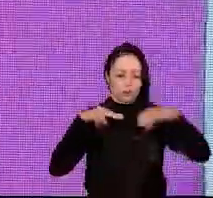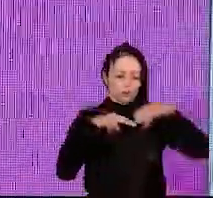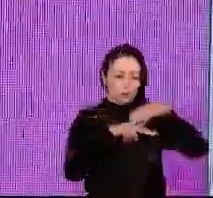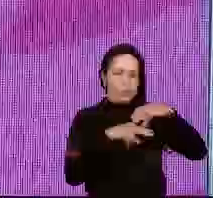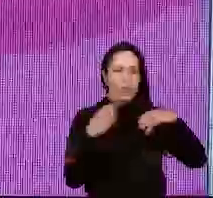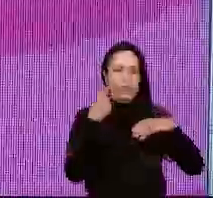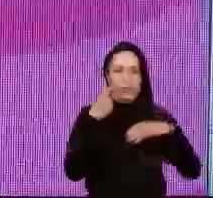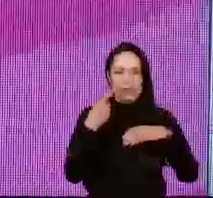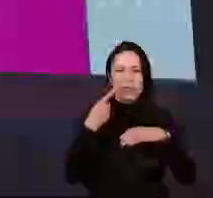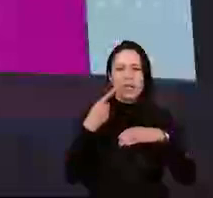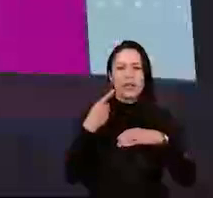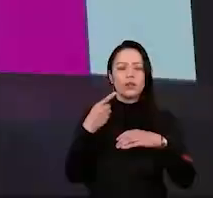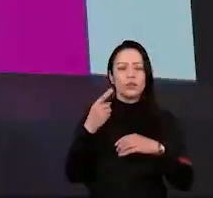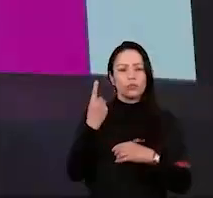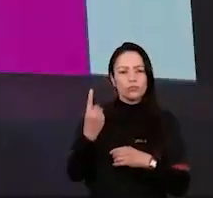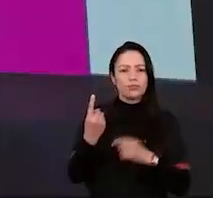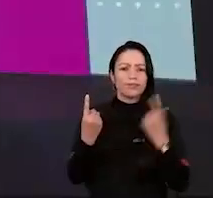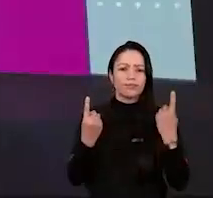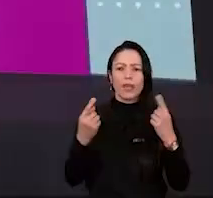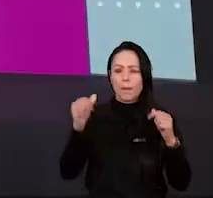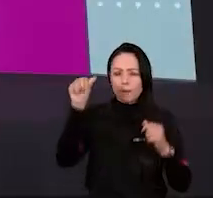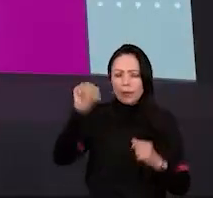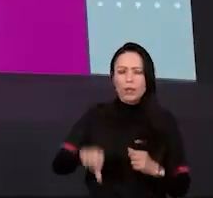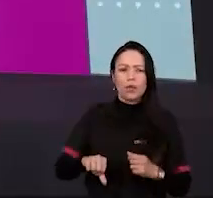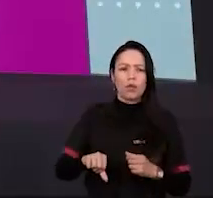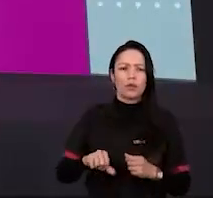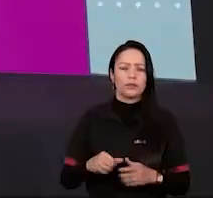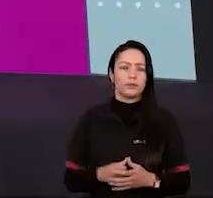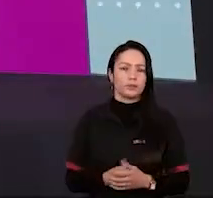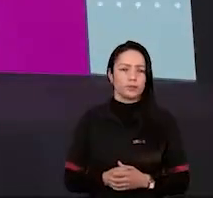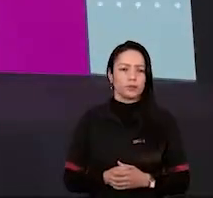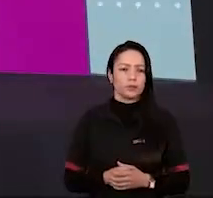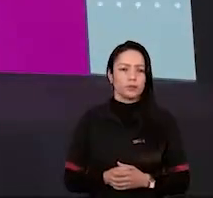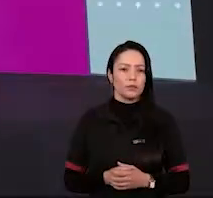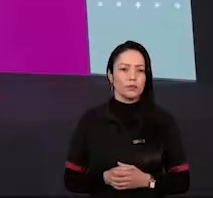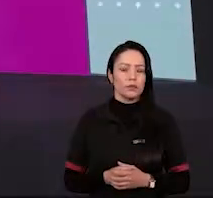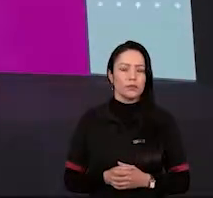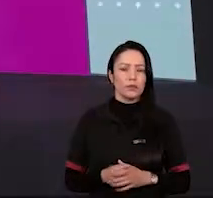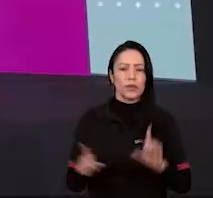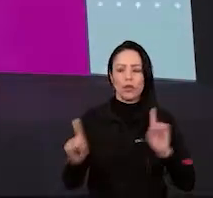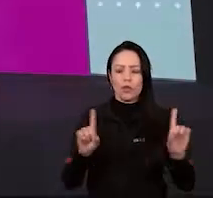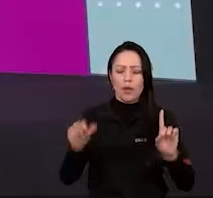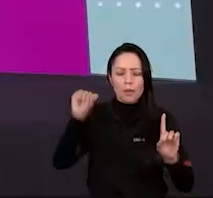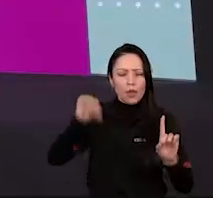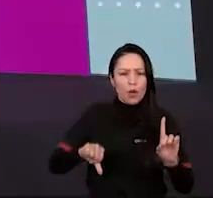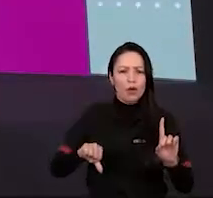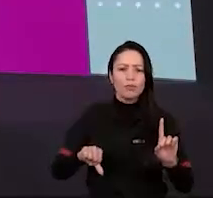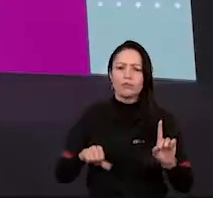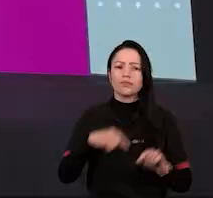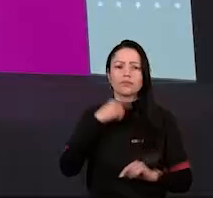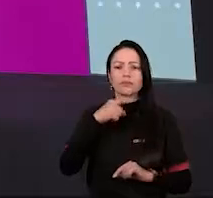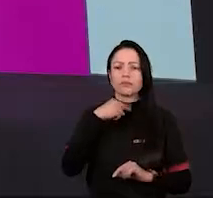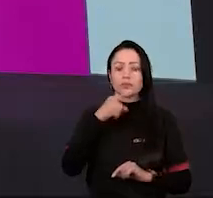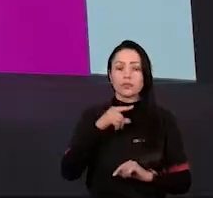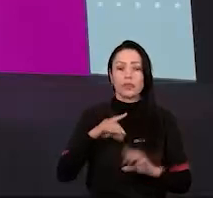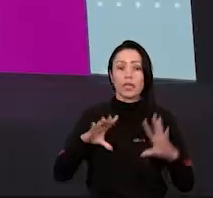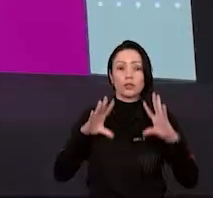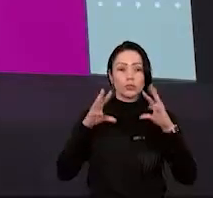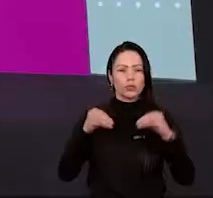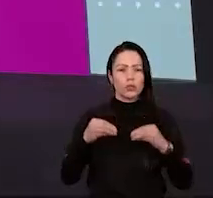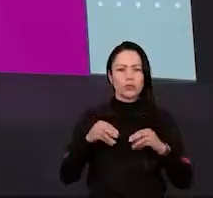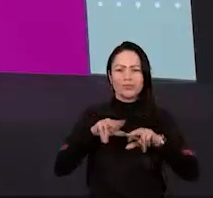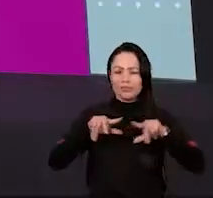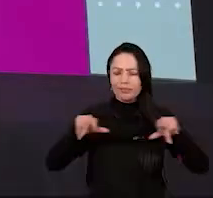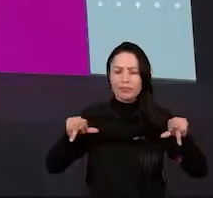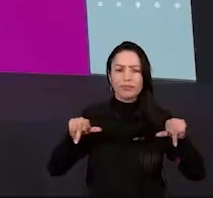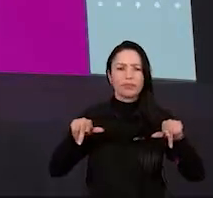lado é muito pior do que o outro, e o lado que tem a imagem pior, você não consegue coletar tanto